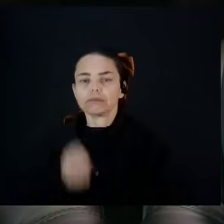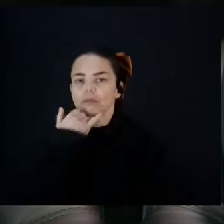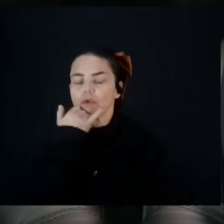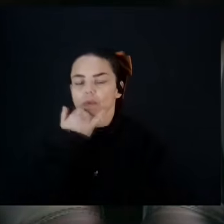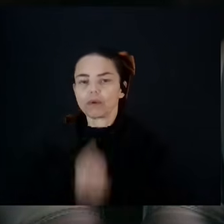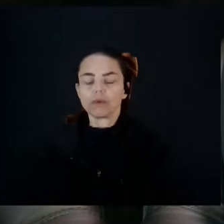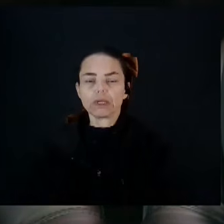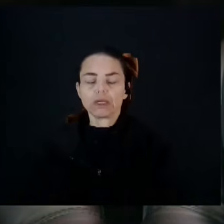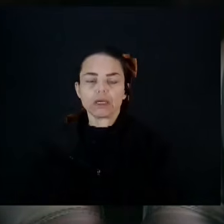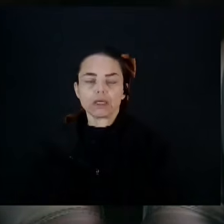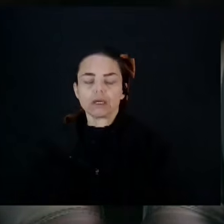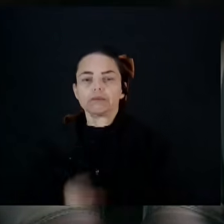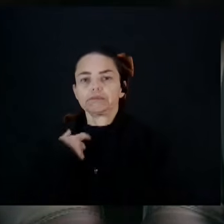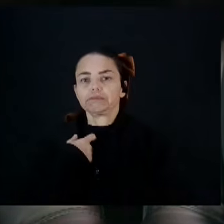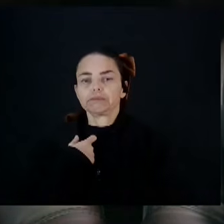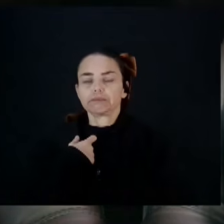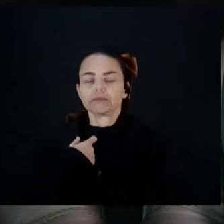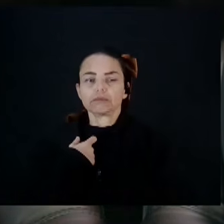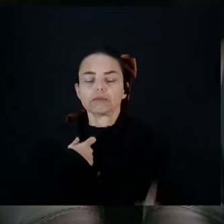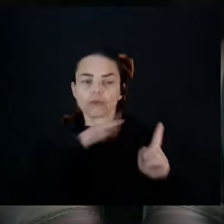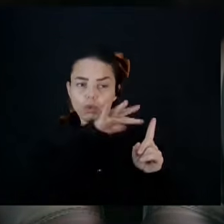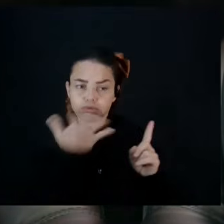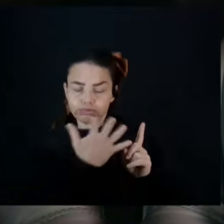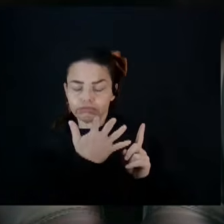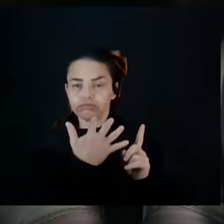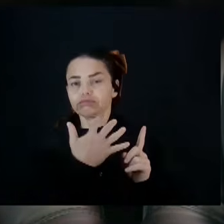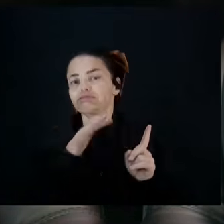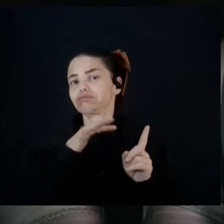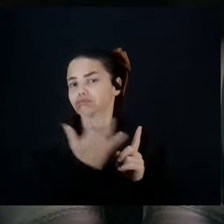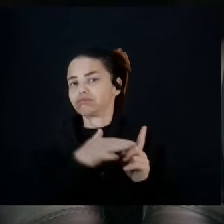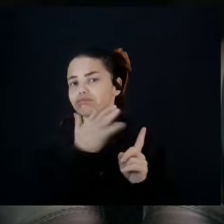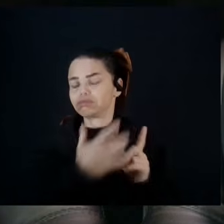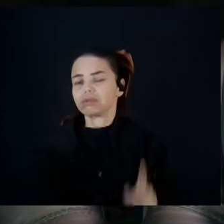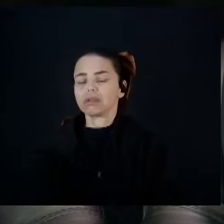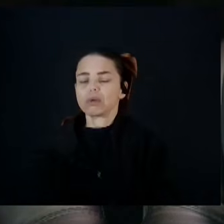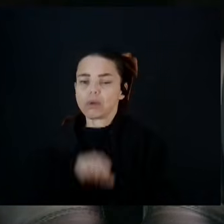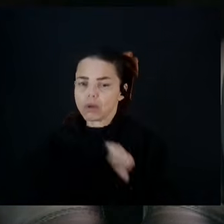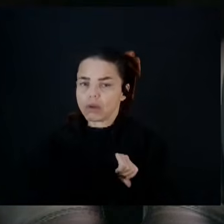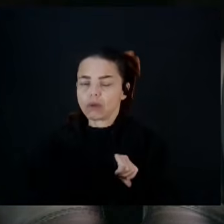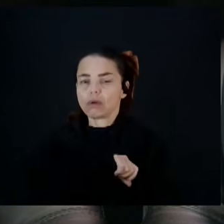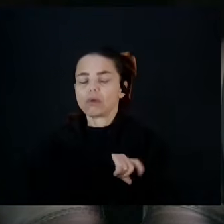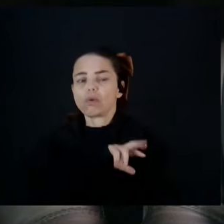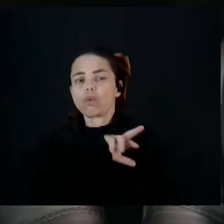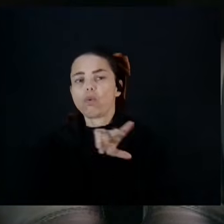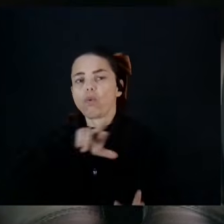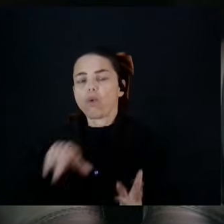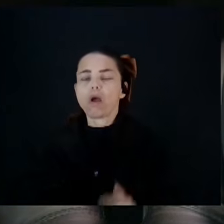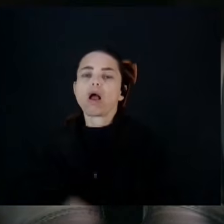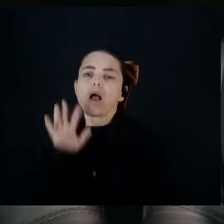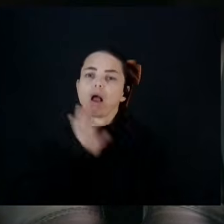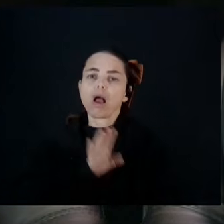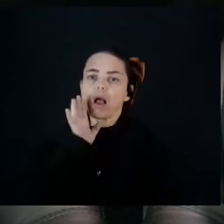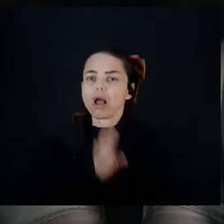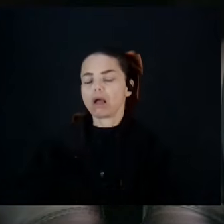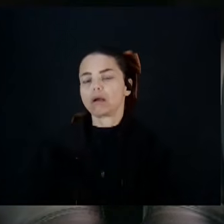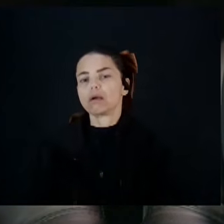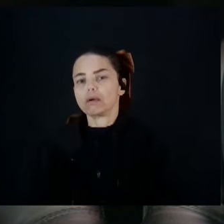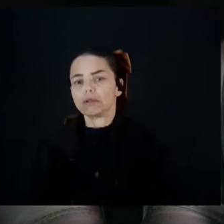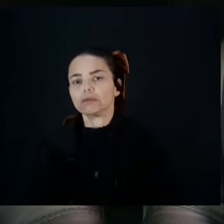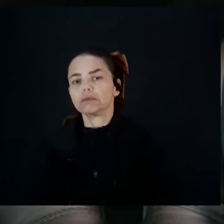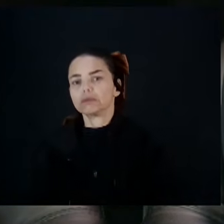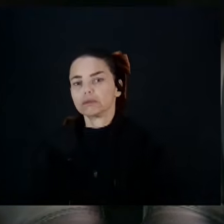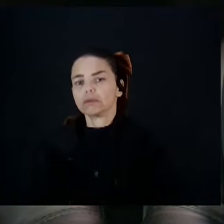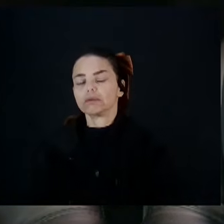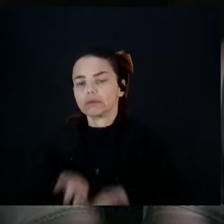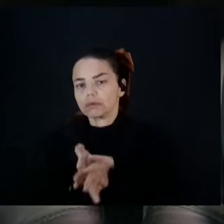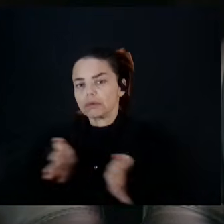todo o louvor para ele, né? Isso causa uma frustração muito grande nos outros. Então é legal que depois,